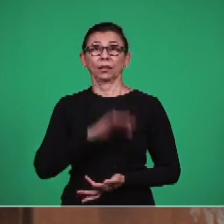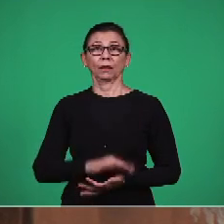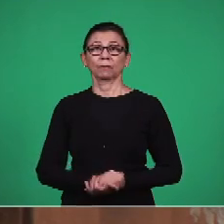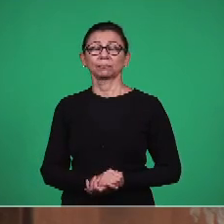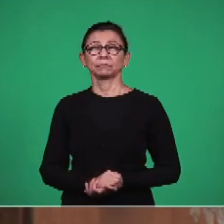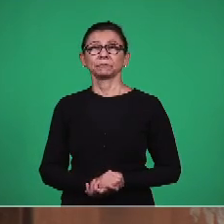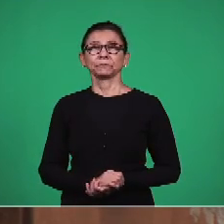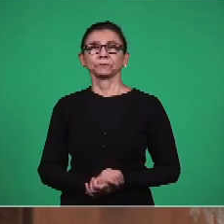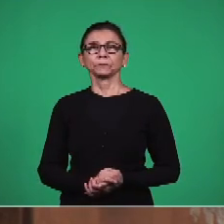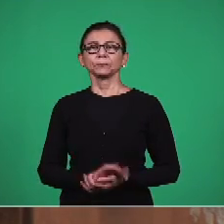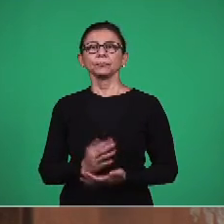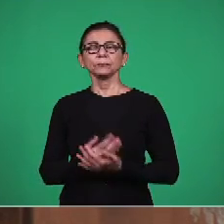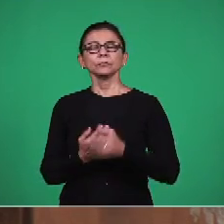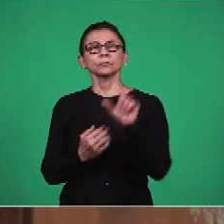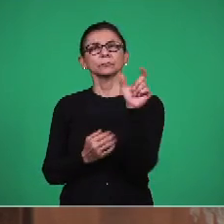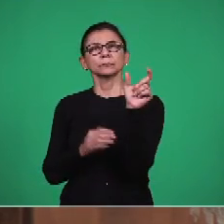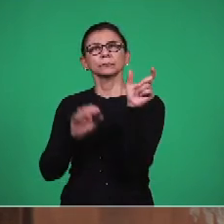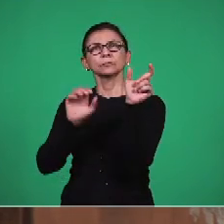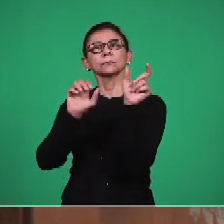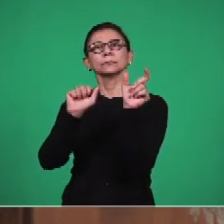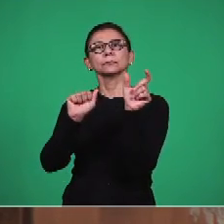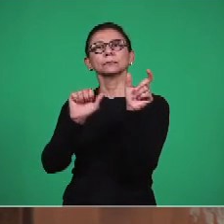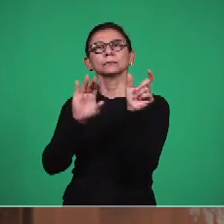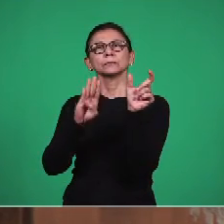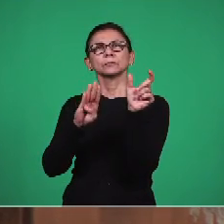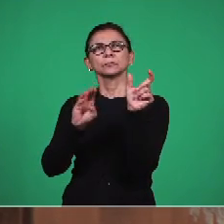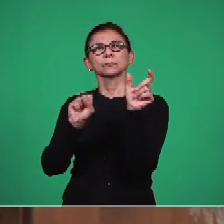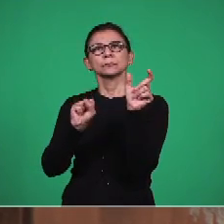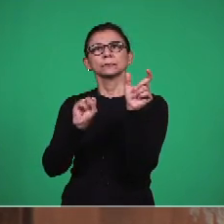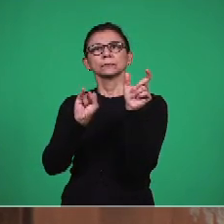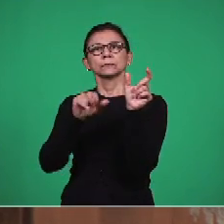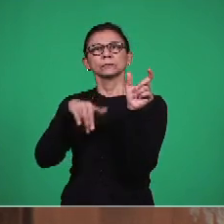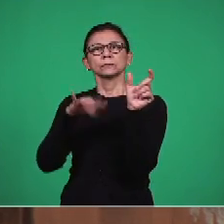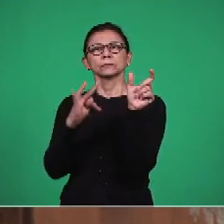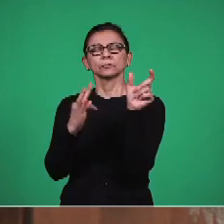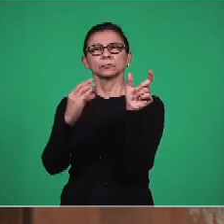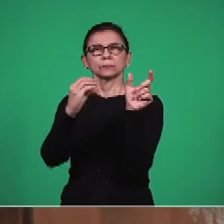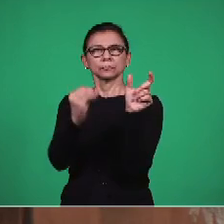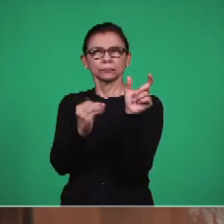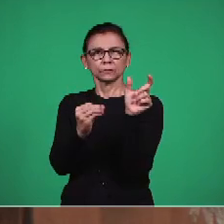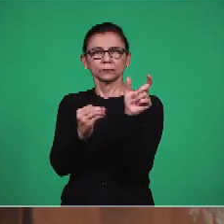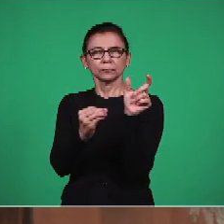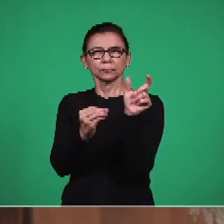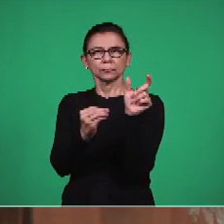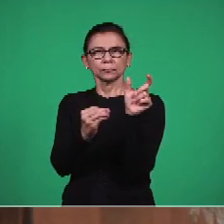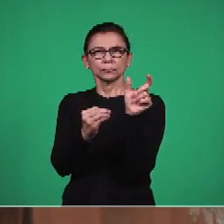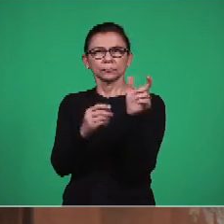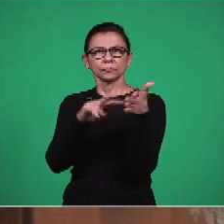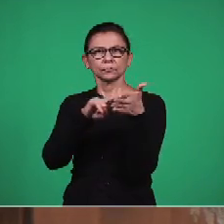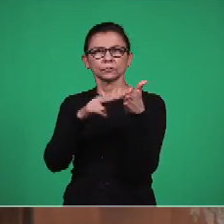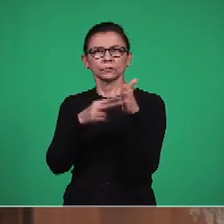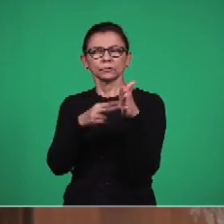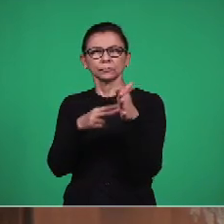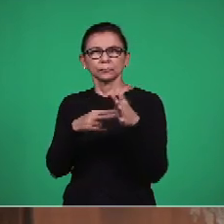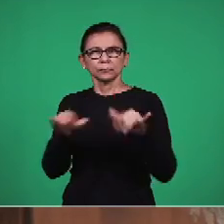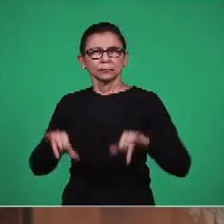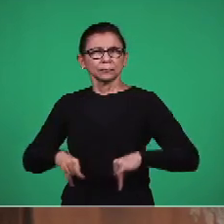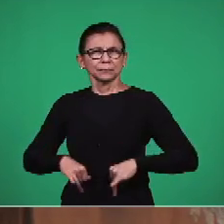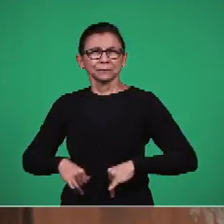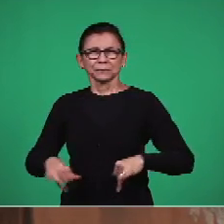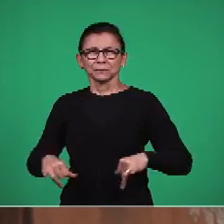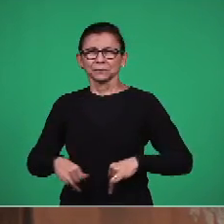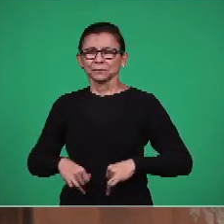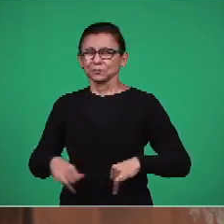palavra absinto está falando de amargo, de sofrimento. É um momento, é um sinal, esse